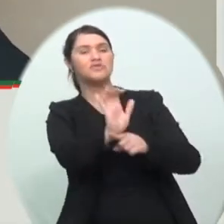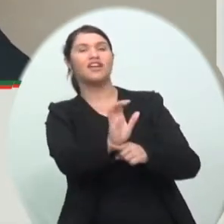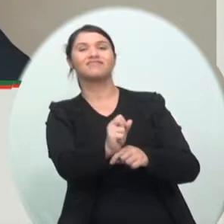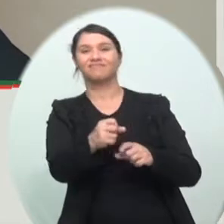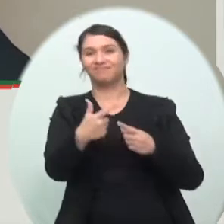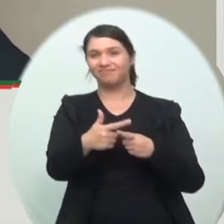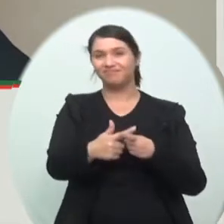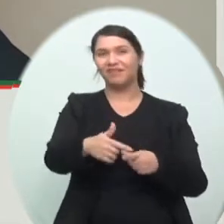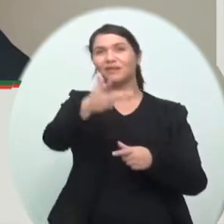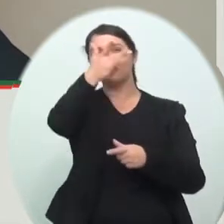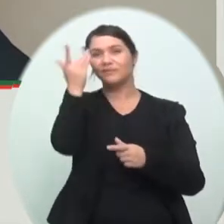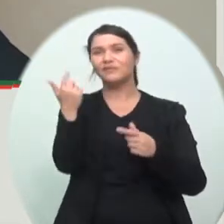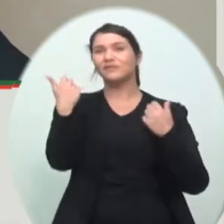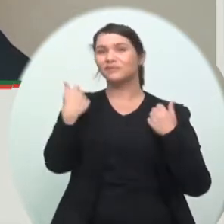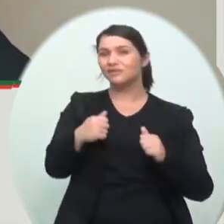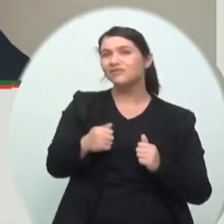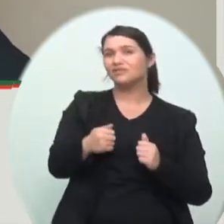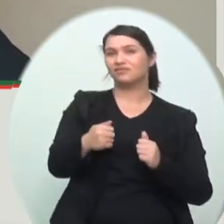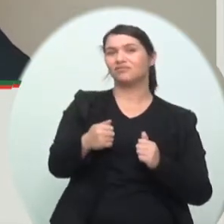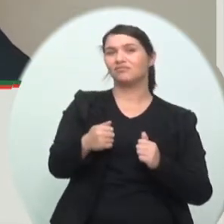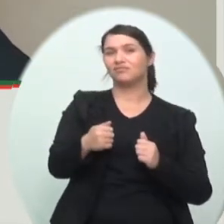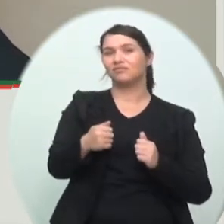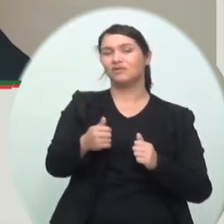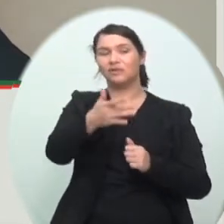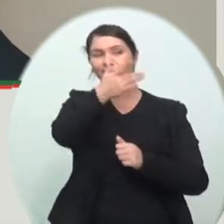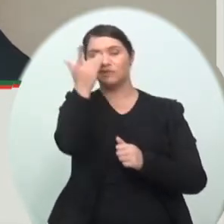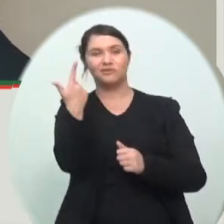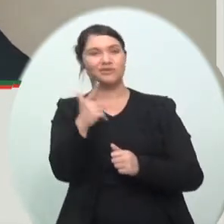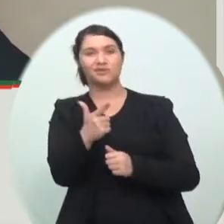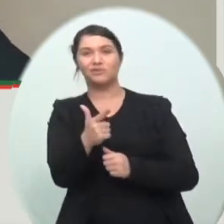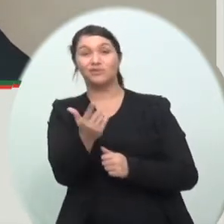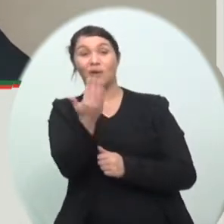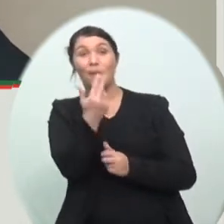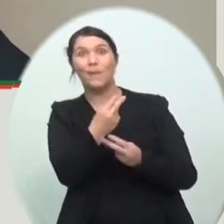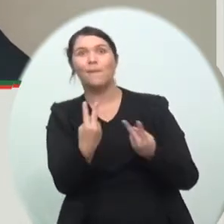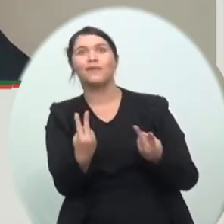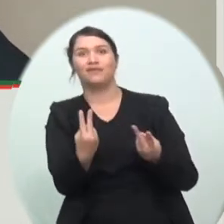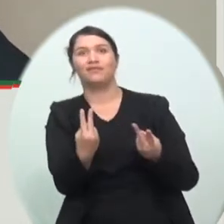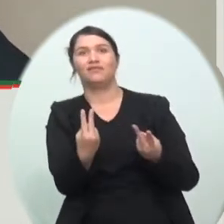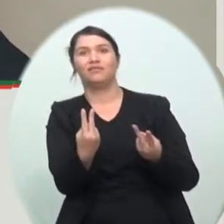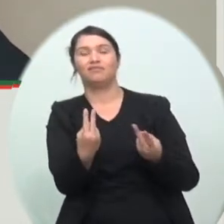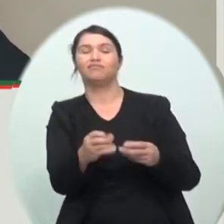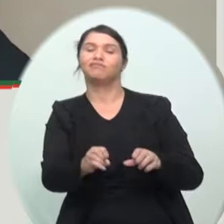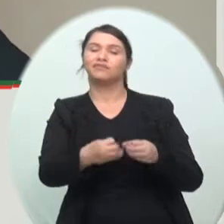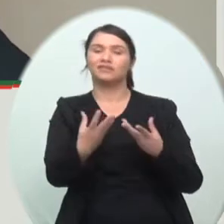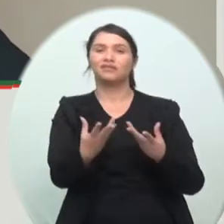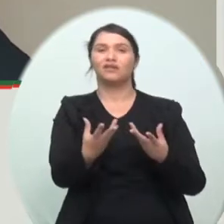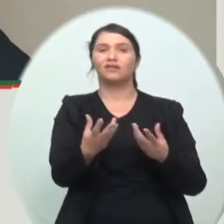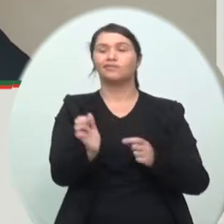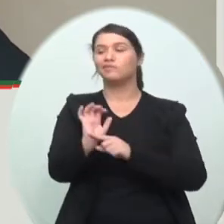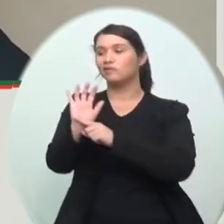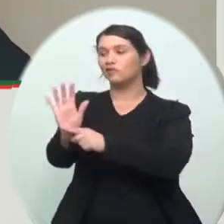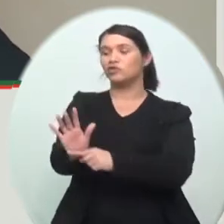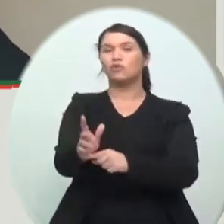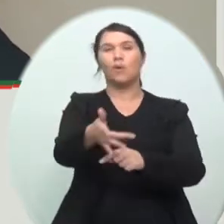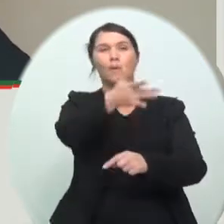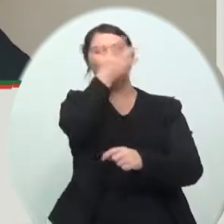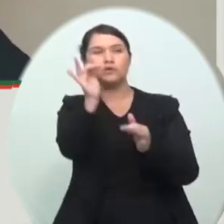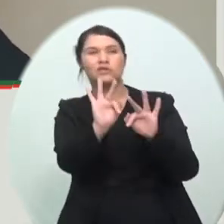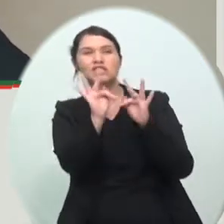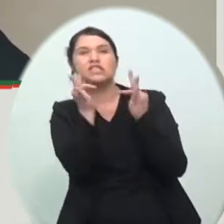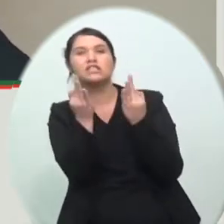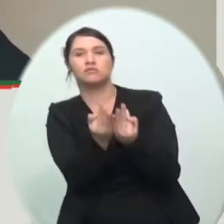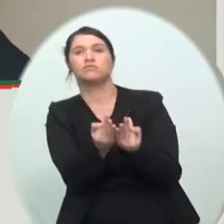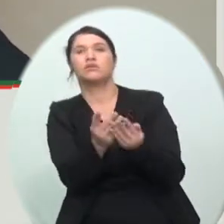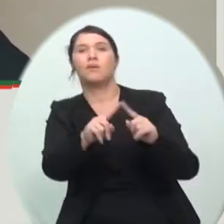pessoas que estão ali, muitas vezes, não têm mesmo. Não têm o que comer e não têm aonde recorrer. São pessoas simples, mas são